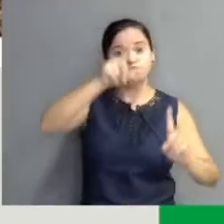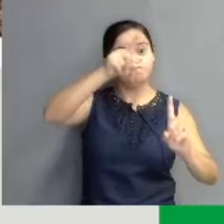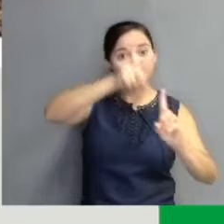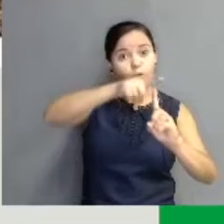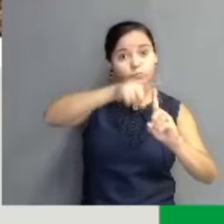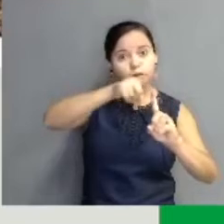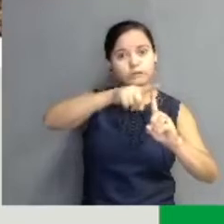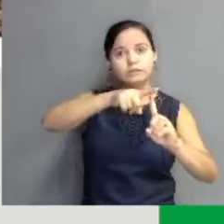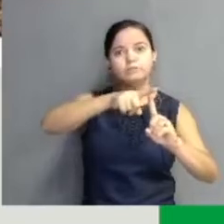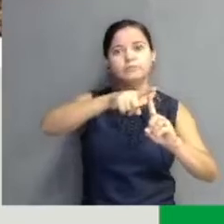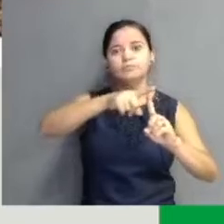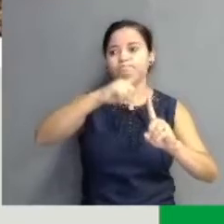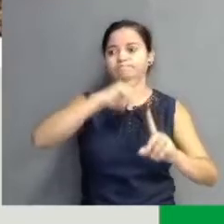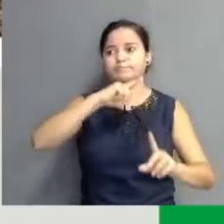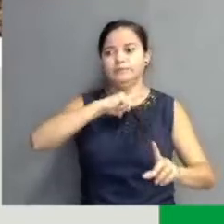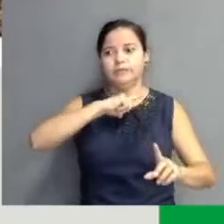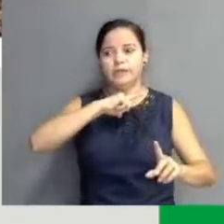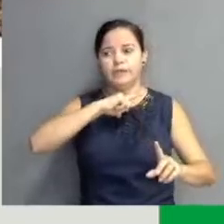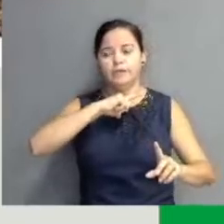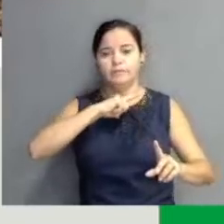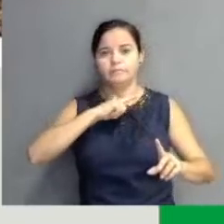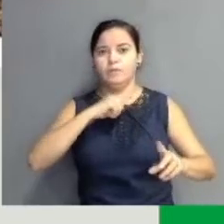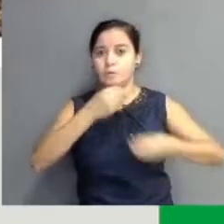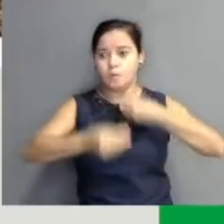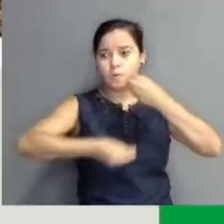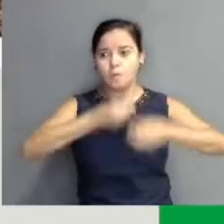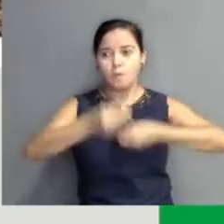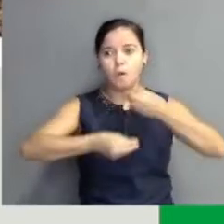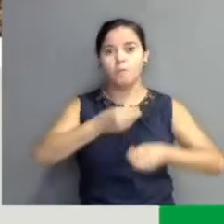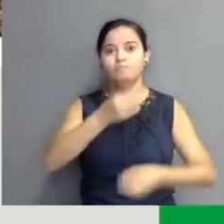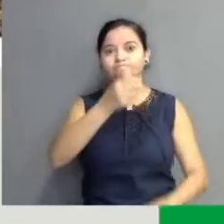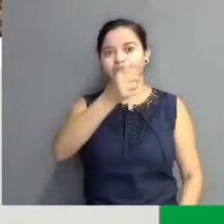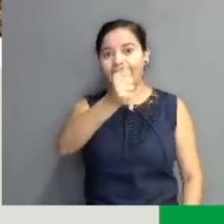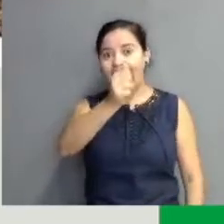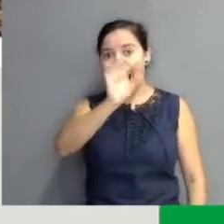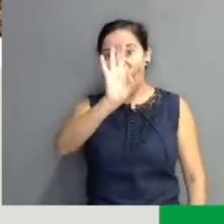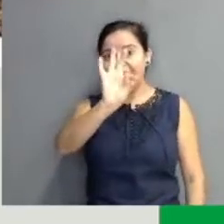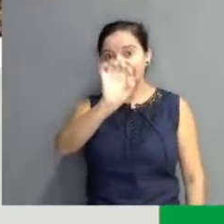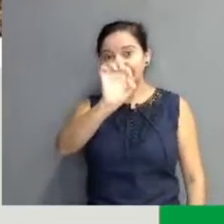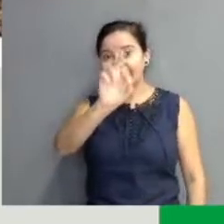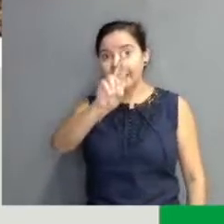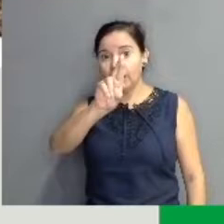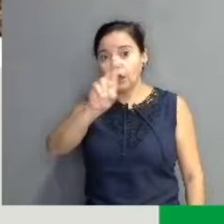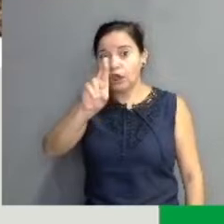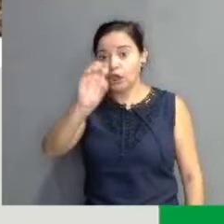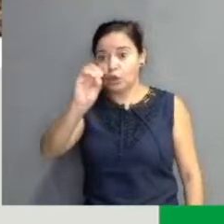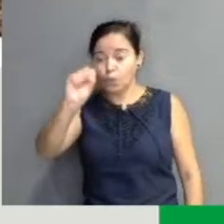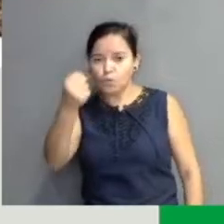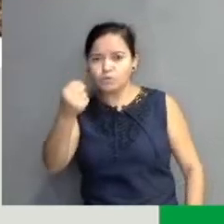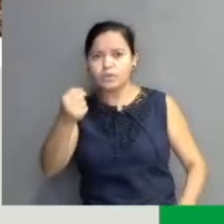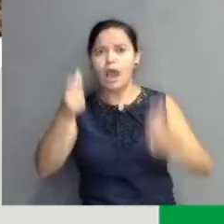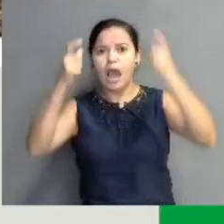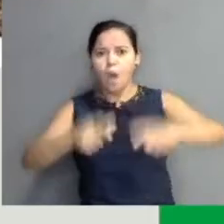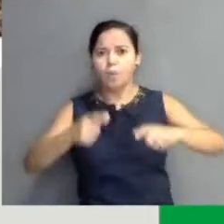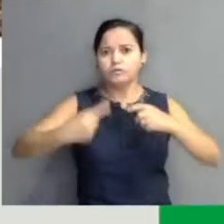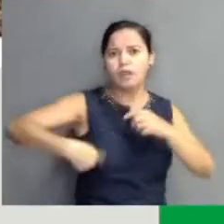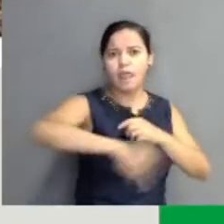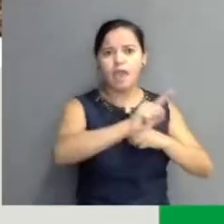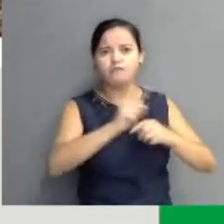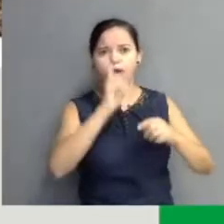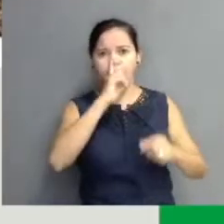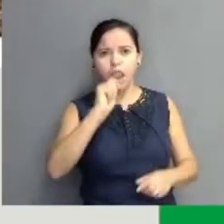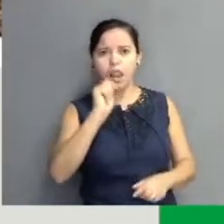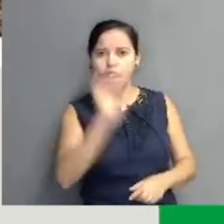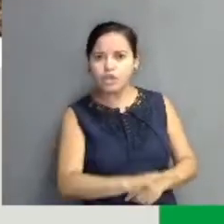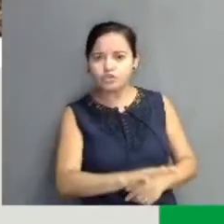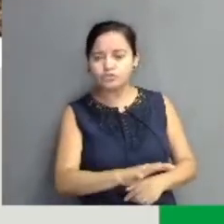de aterro? Ou seja, a gente vai falar agora, entrar na seara, no que diz respeito ao quê? O destino desse lixo e também, claro,